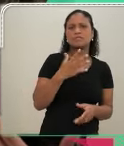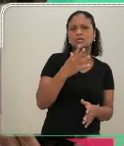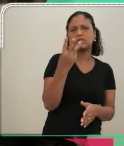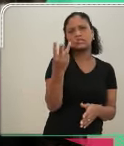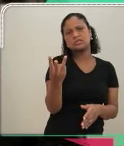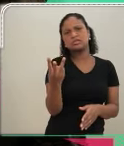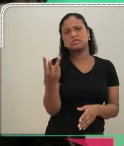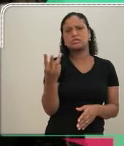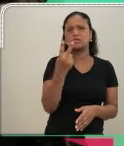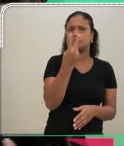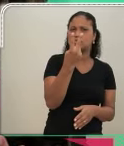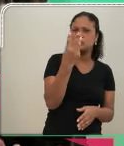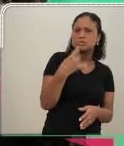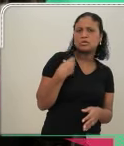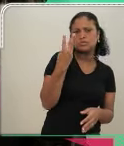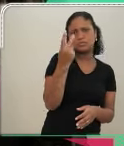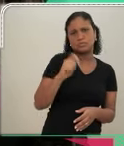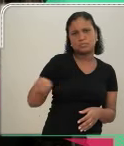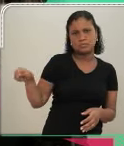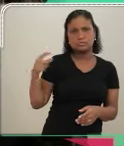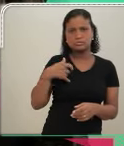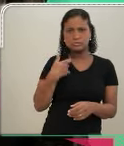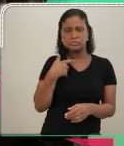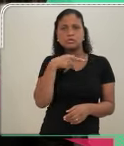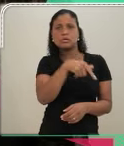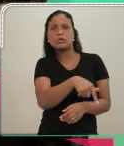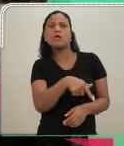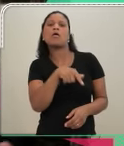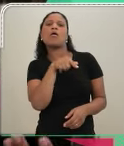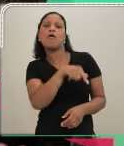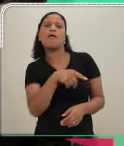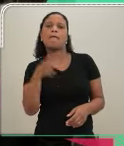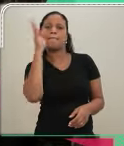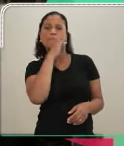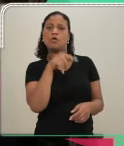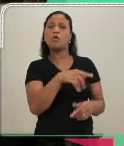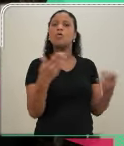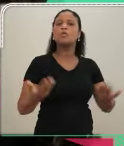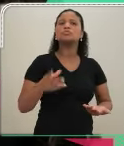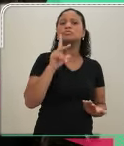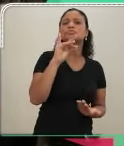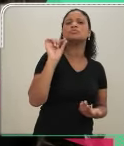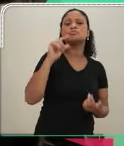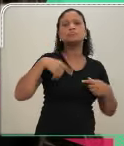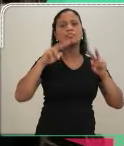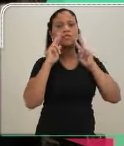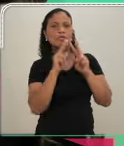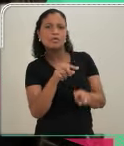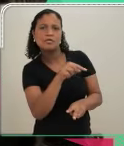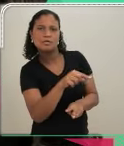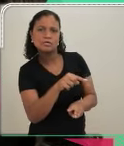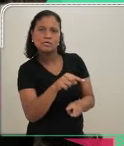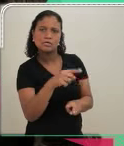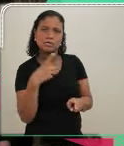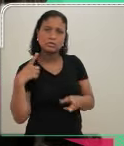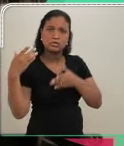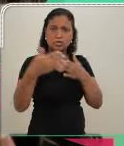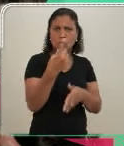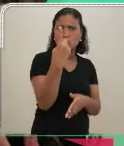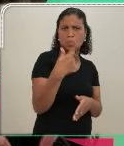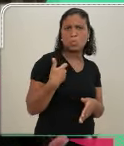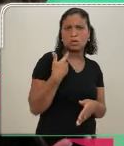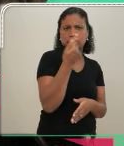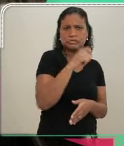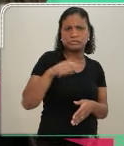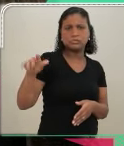idade precoce para os níveis aqui do Brasil. Hoje em dia, a gente observa crianças chegando com 1 ano e 7 meses, com 1 ano e 8 meses. A gente sabe que